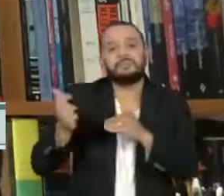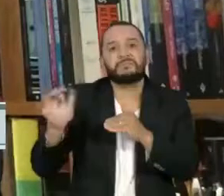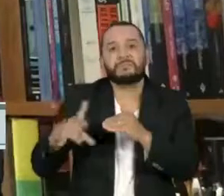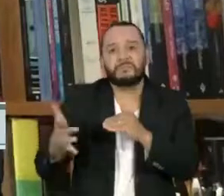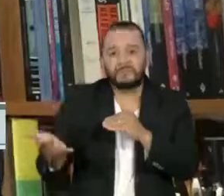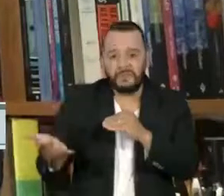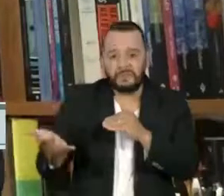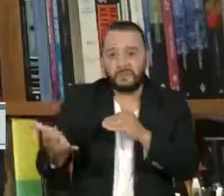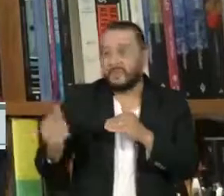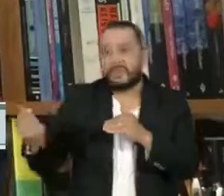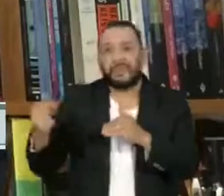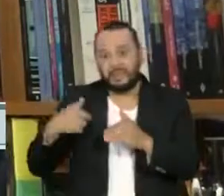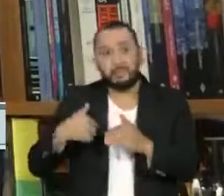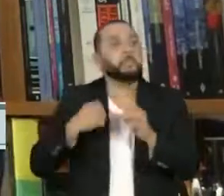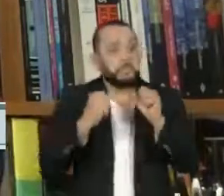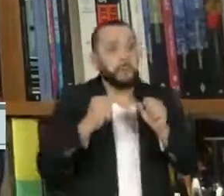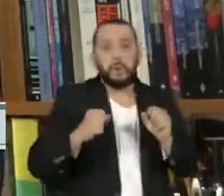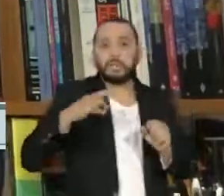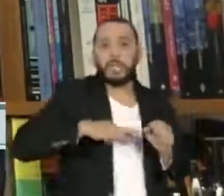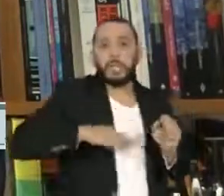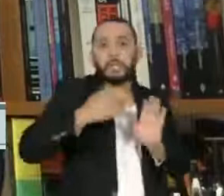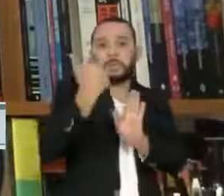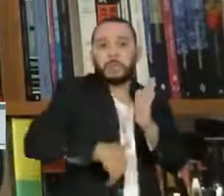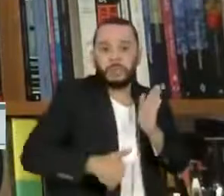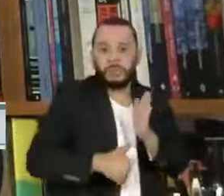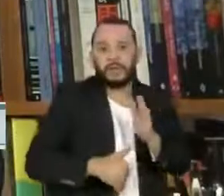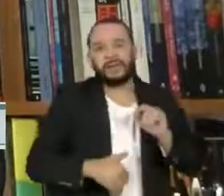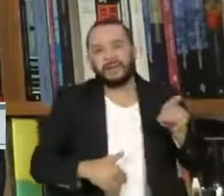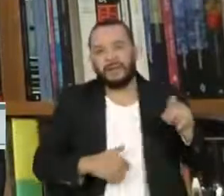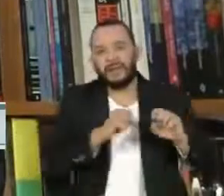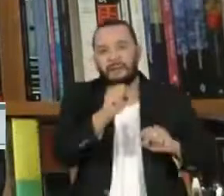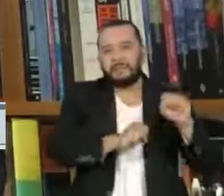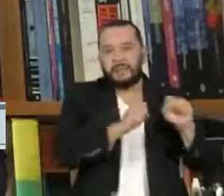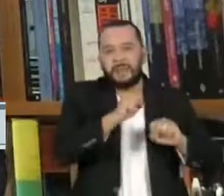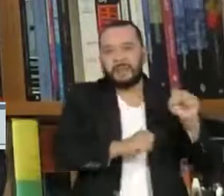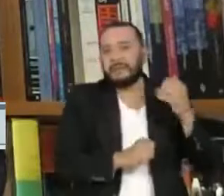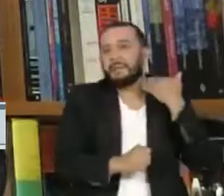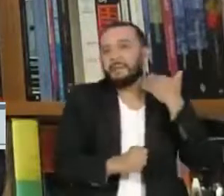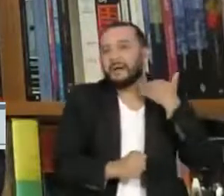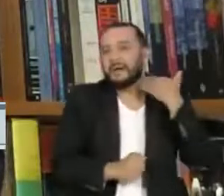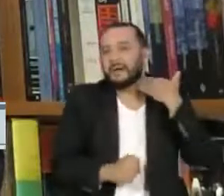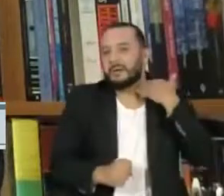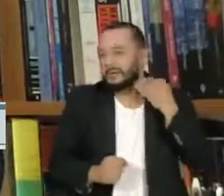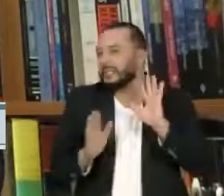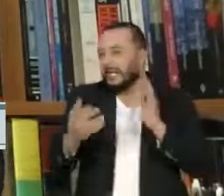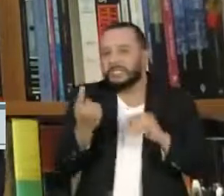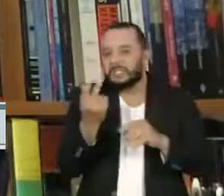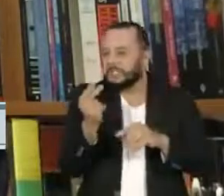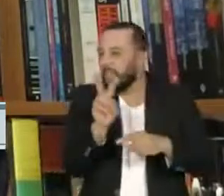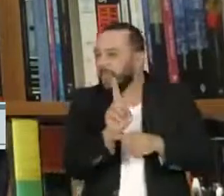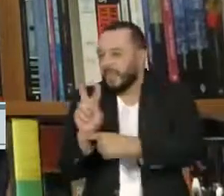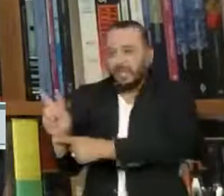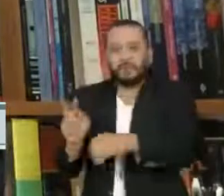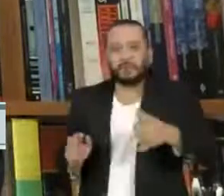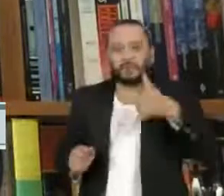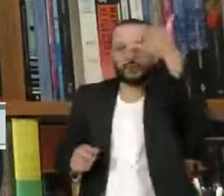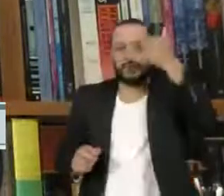aposentadoria e podem ser alvo tanto das financeiras que querem emprestar esse dinheiro, quanto do seu